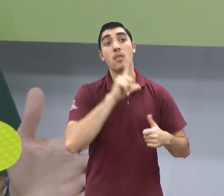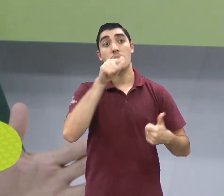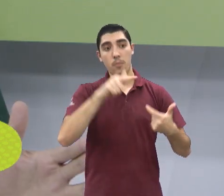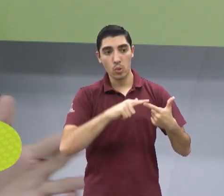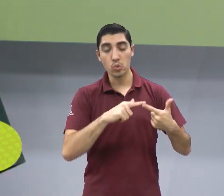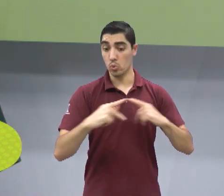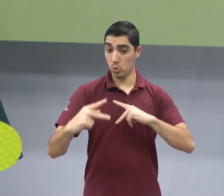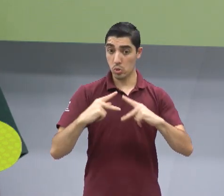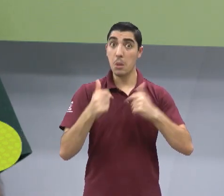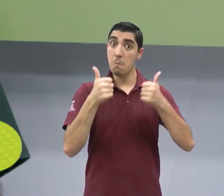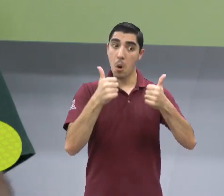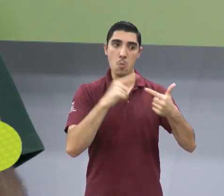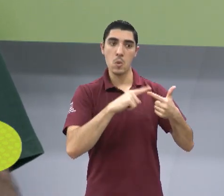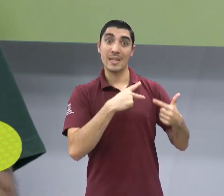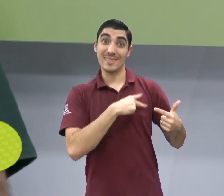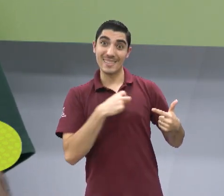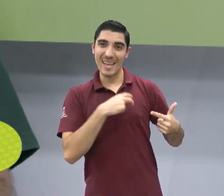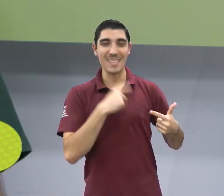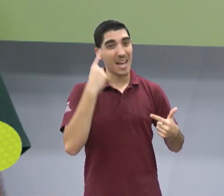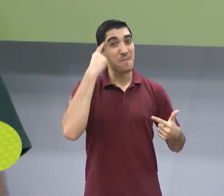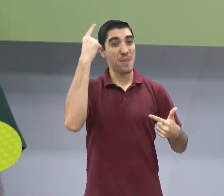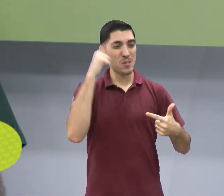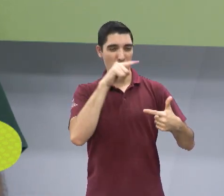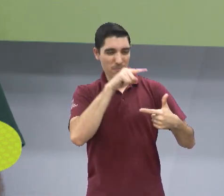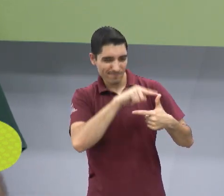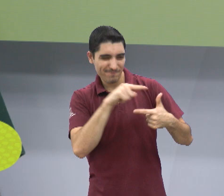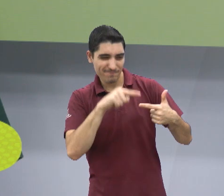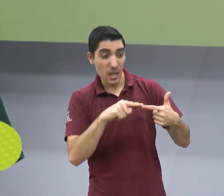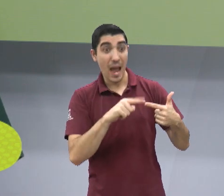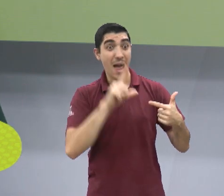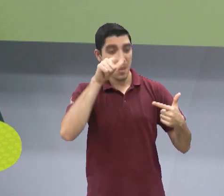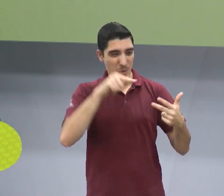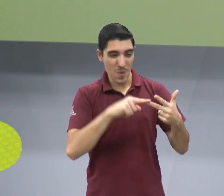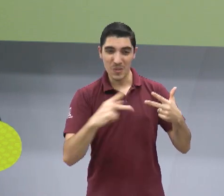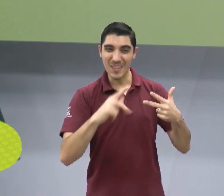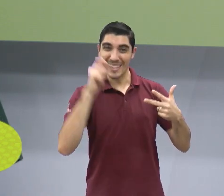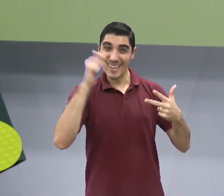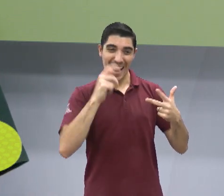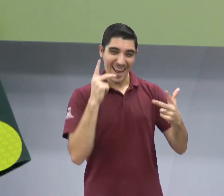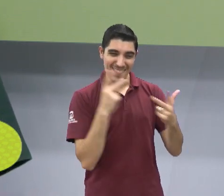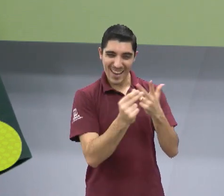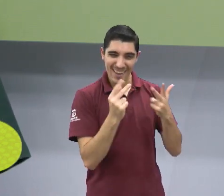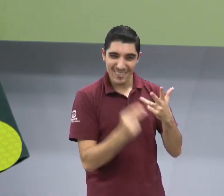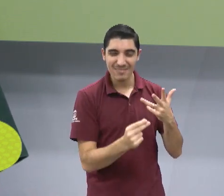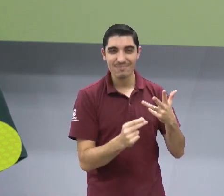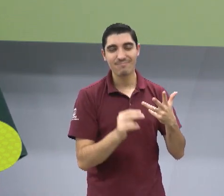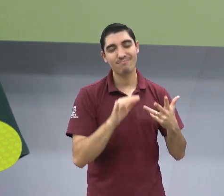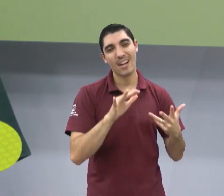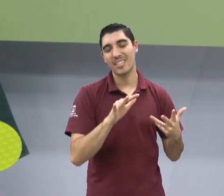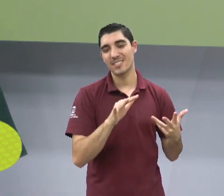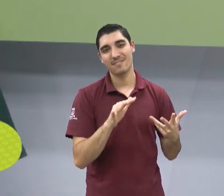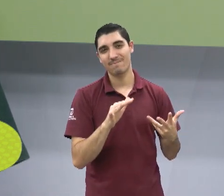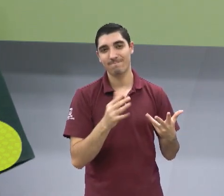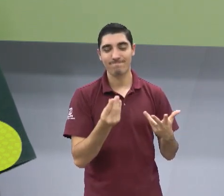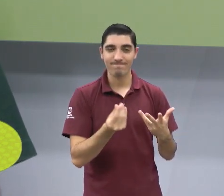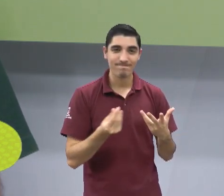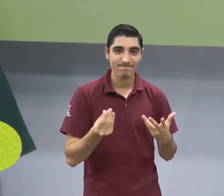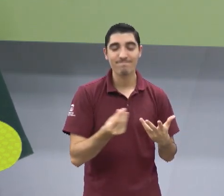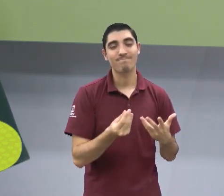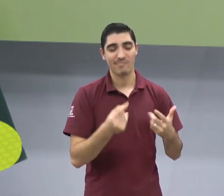até a segunda rodada achou que o São José ia dar algum caldo nesse Campeonato Paulista. Mas acabou que a partir da